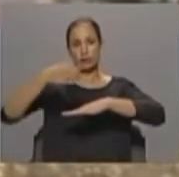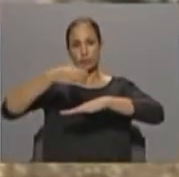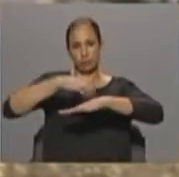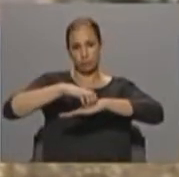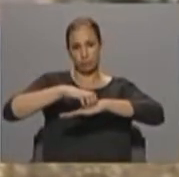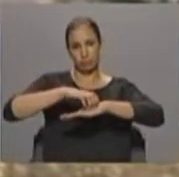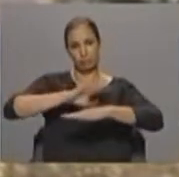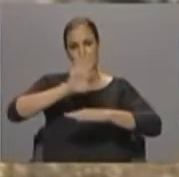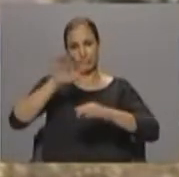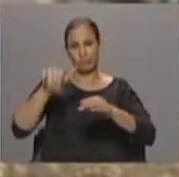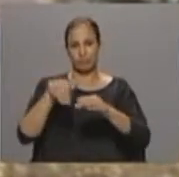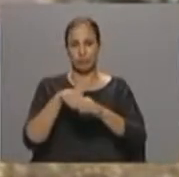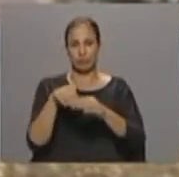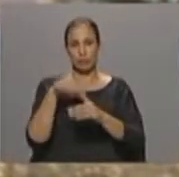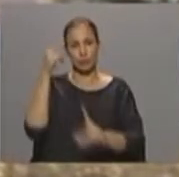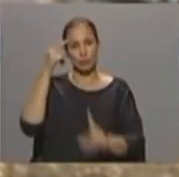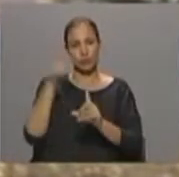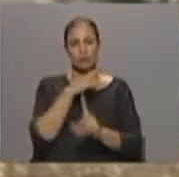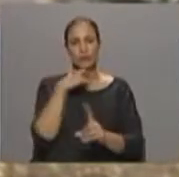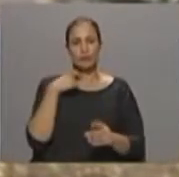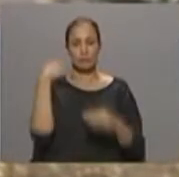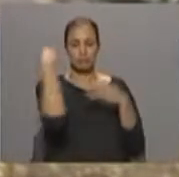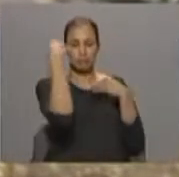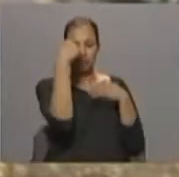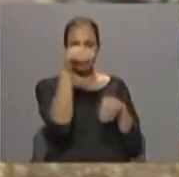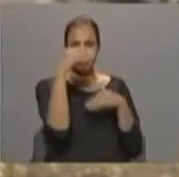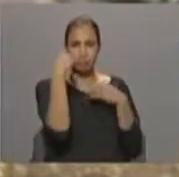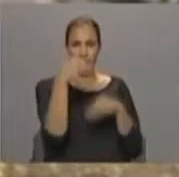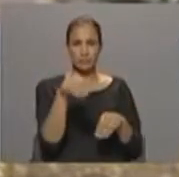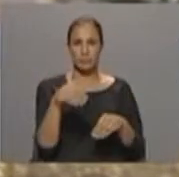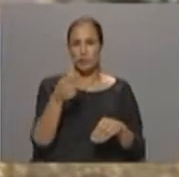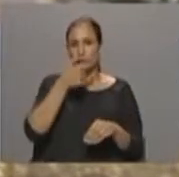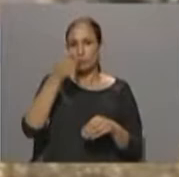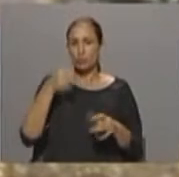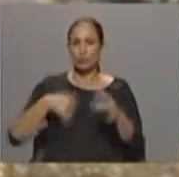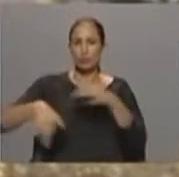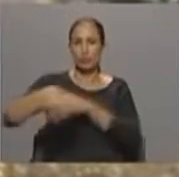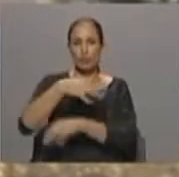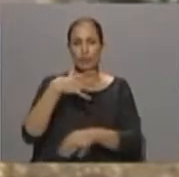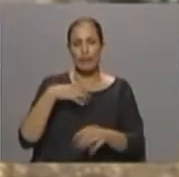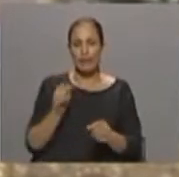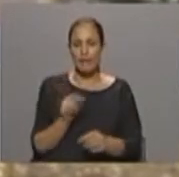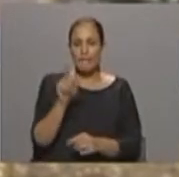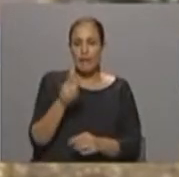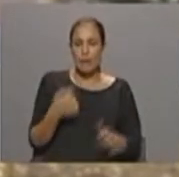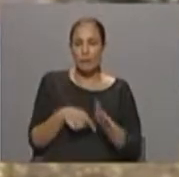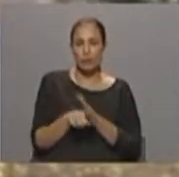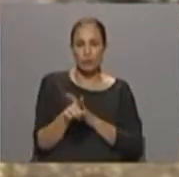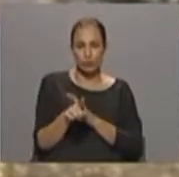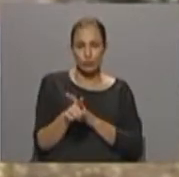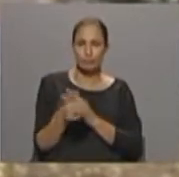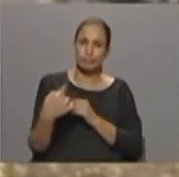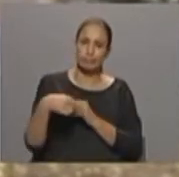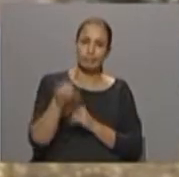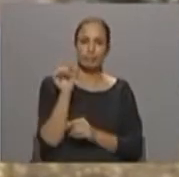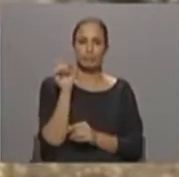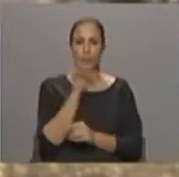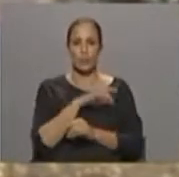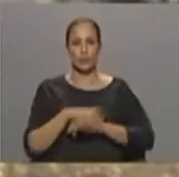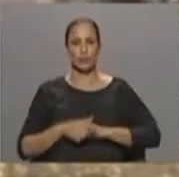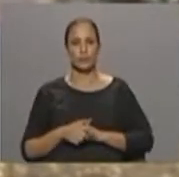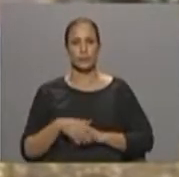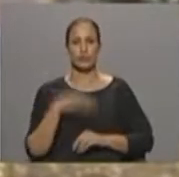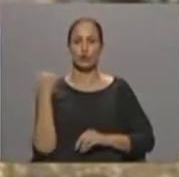para a formação de seminaristas, de catequistas e de leigos que queiram aprofundar a sua fé. E o Instituto Pedagógico e Filosófico de